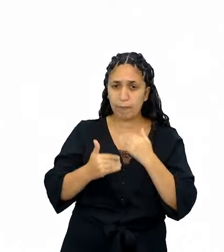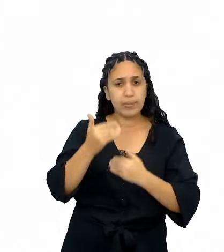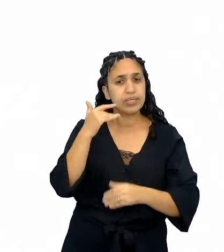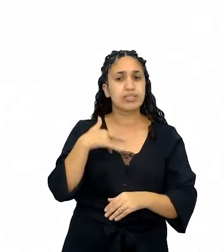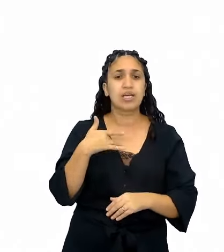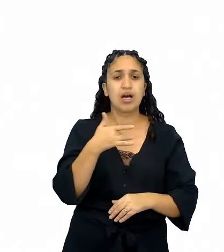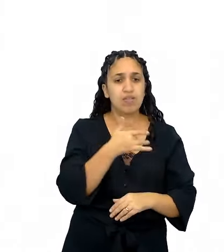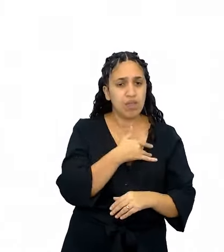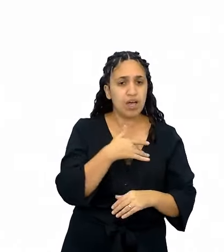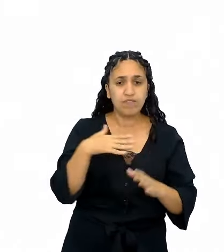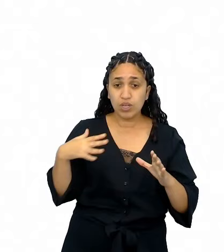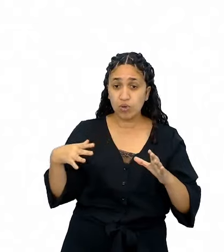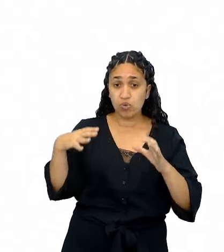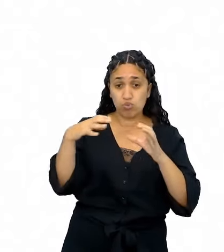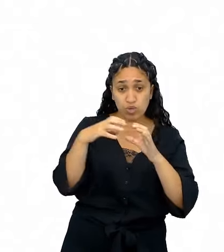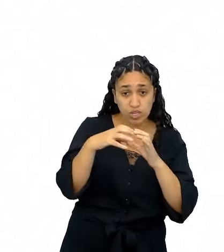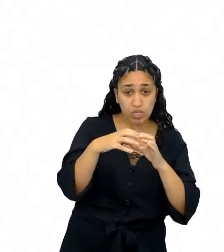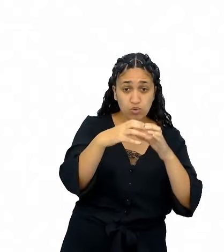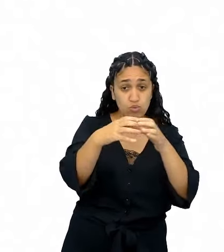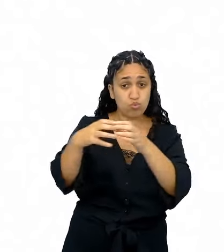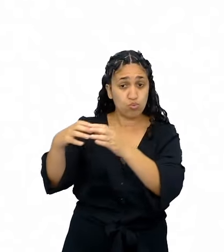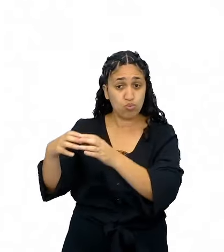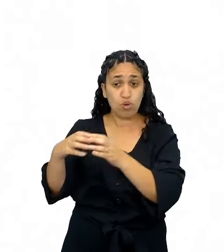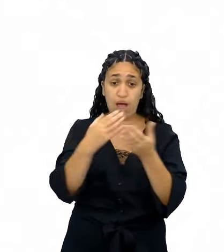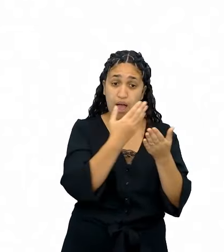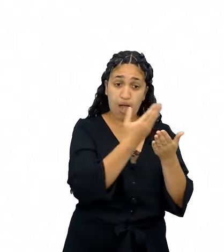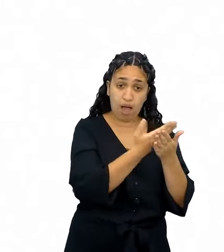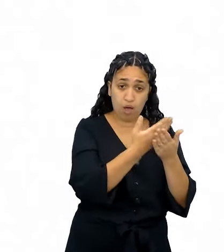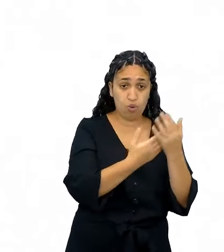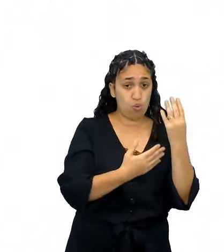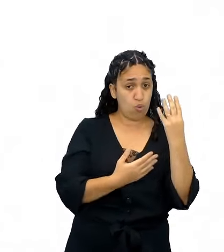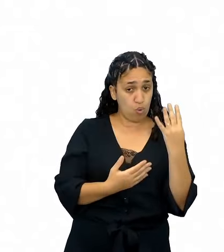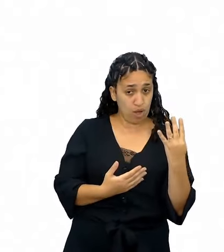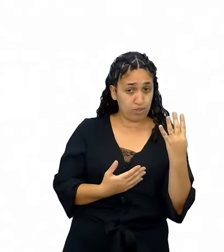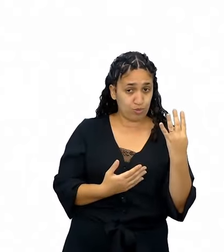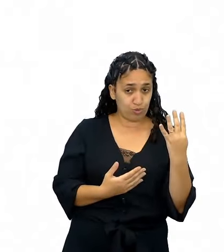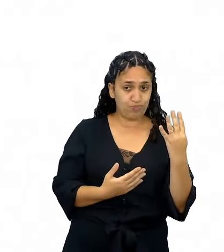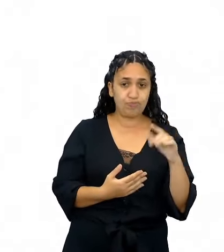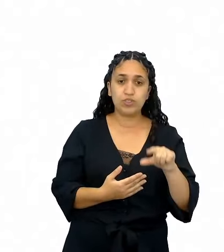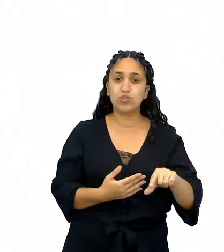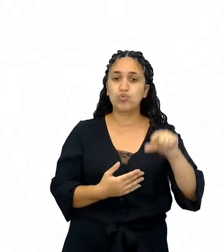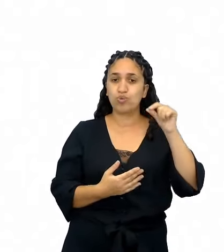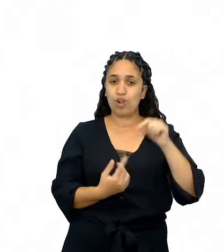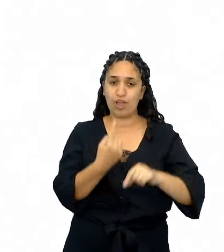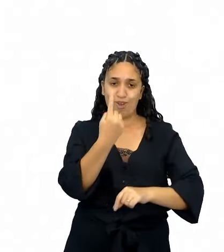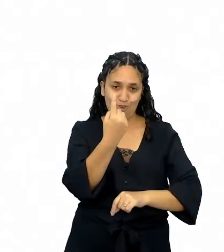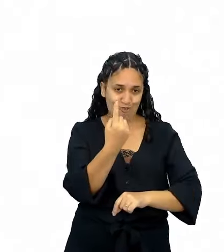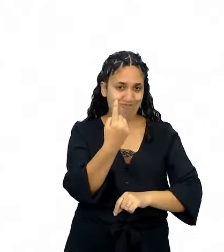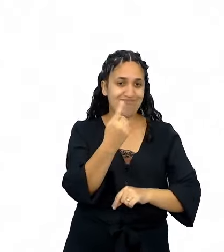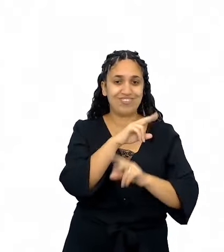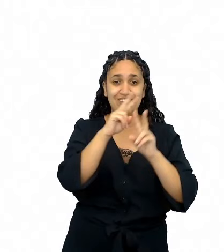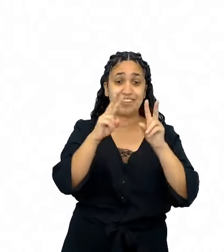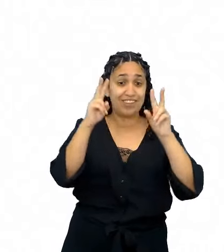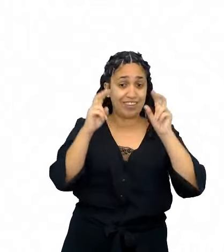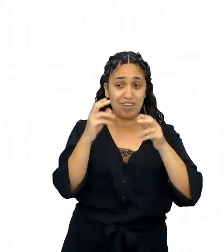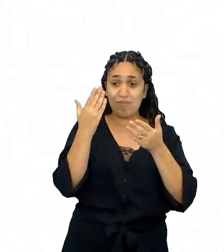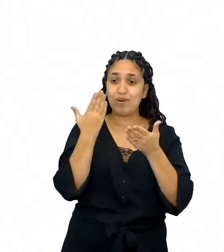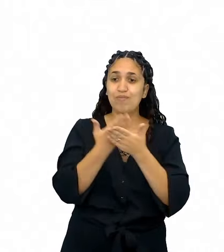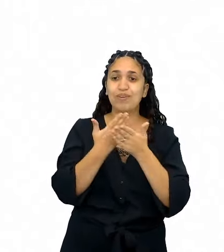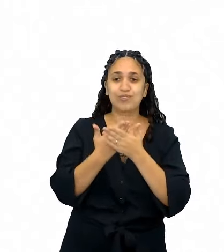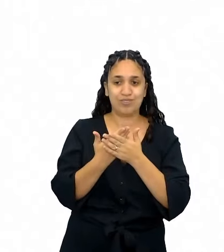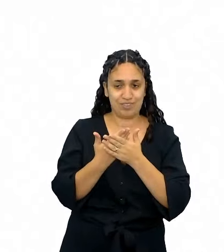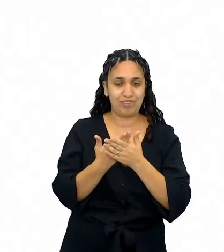como tema para o estudo que farão. Nesta aula 7, nós, professores,